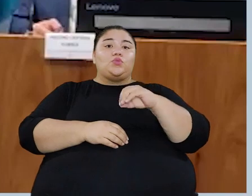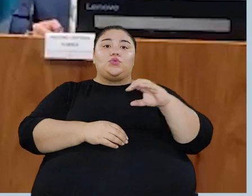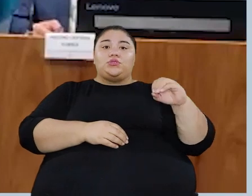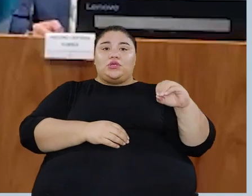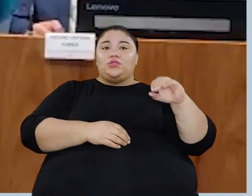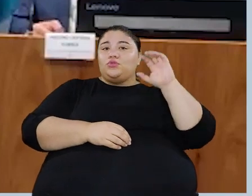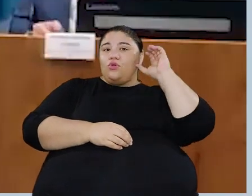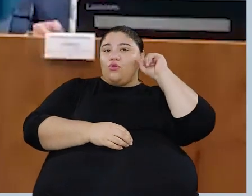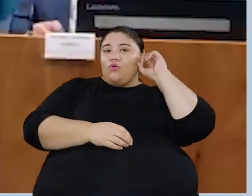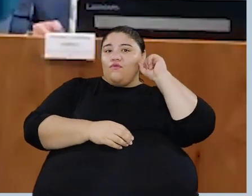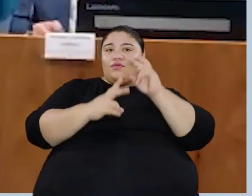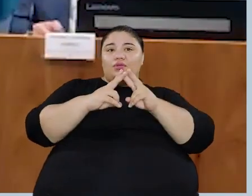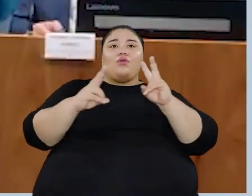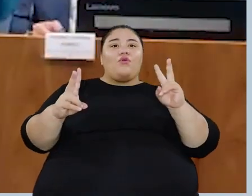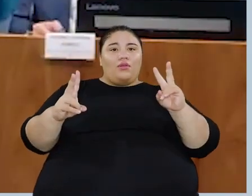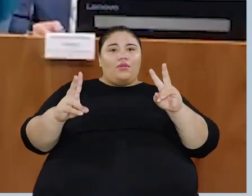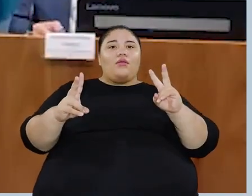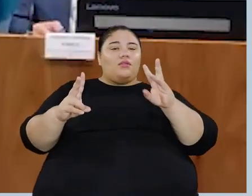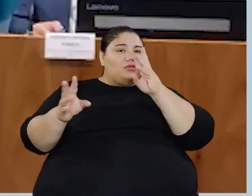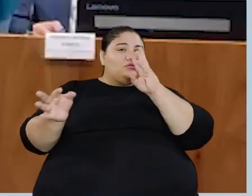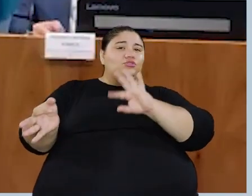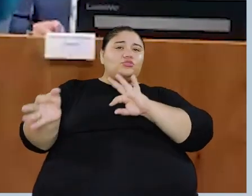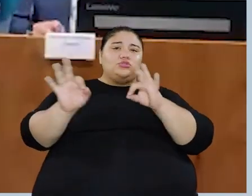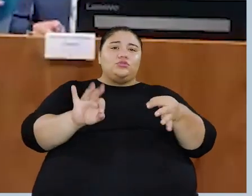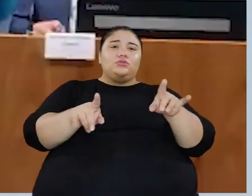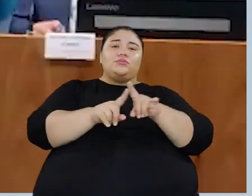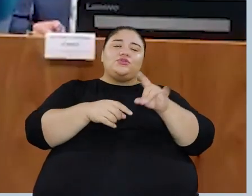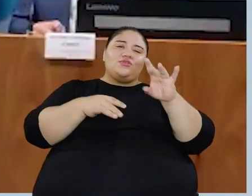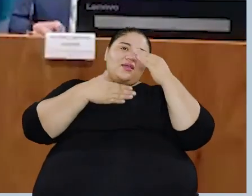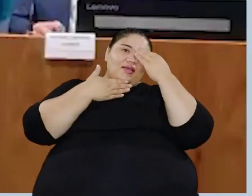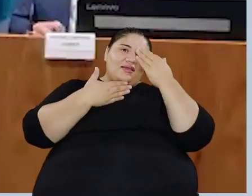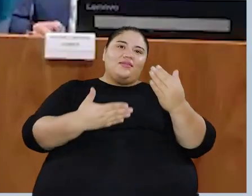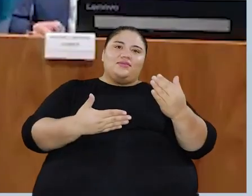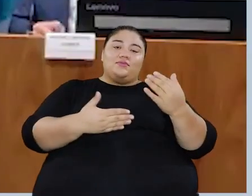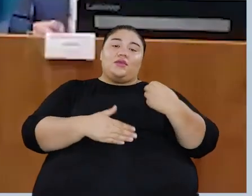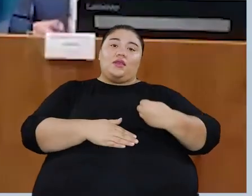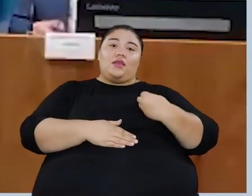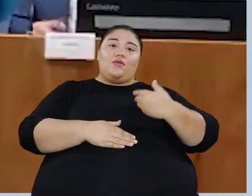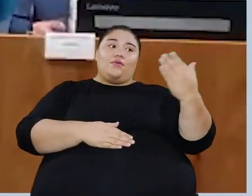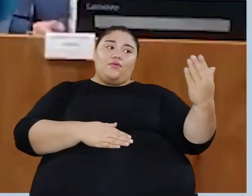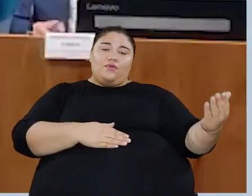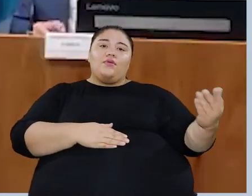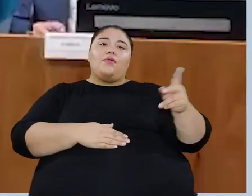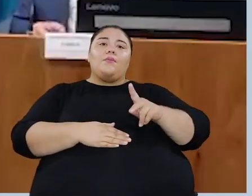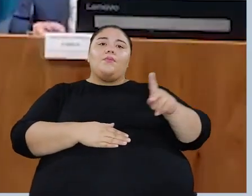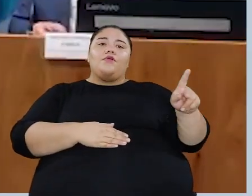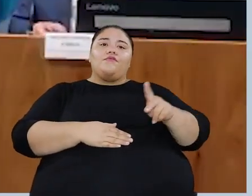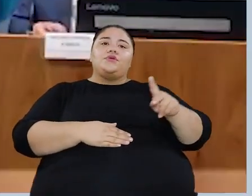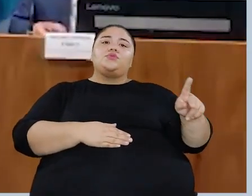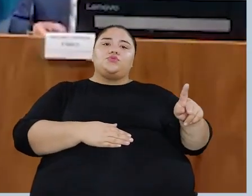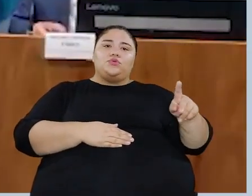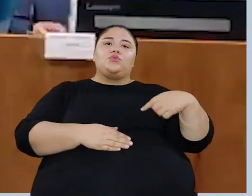200 ouvintes, né, online, e só tenho um agradecimento. Eu passo aqui a palavra também